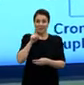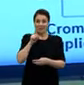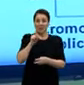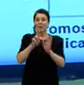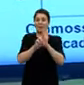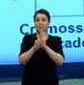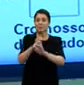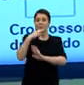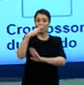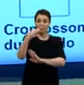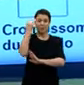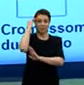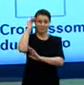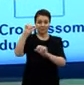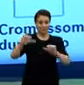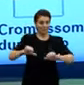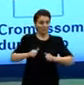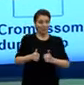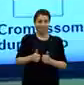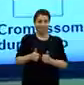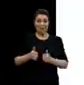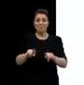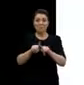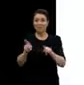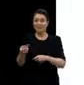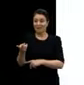possa entender melhor.